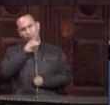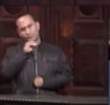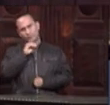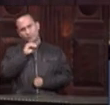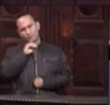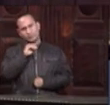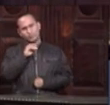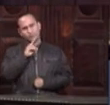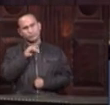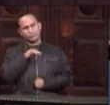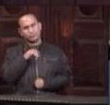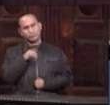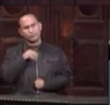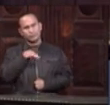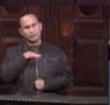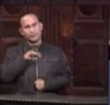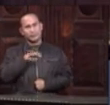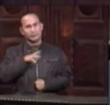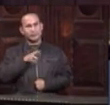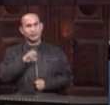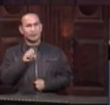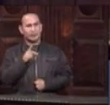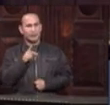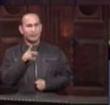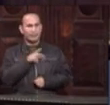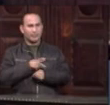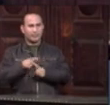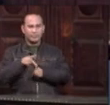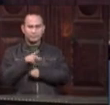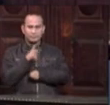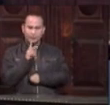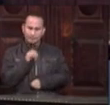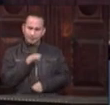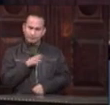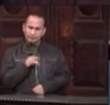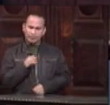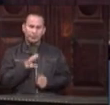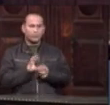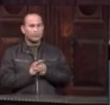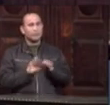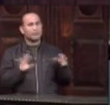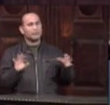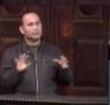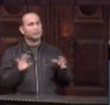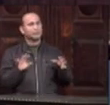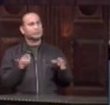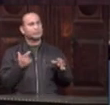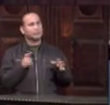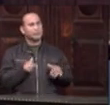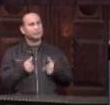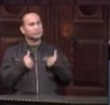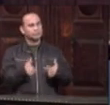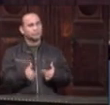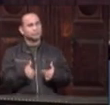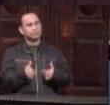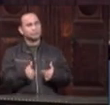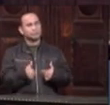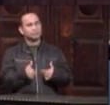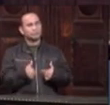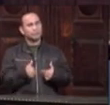durante a ditadura civil-militar um país periférico um país dependente sem capacidade de se autodeterminar